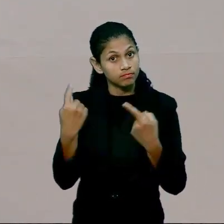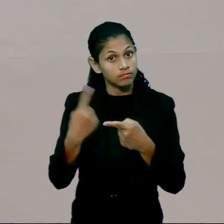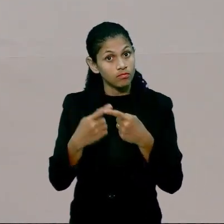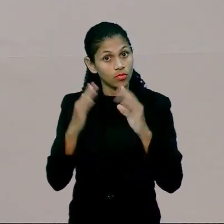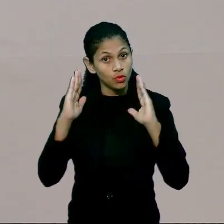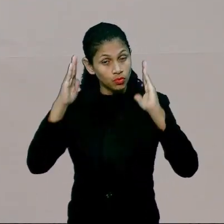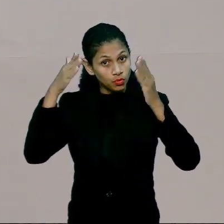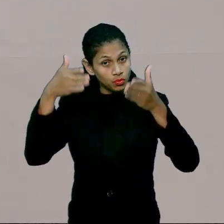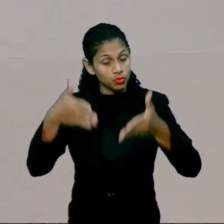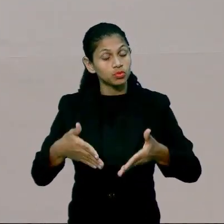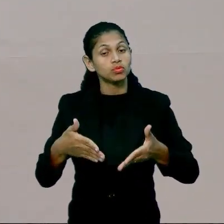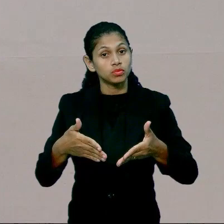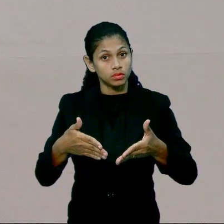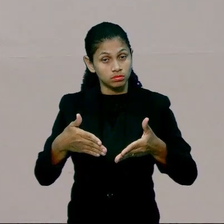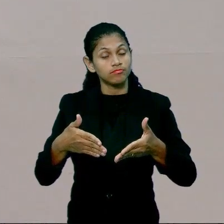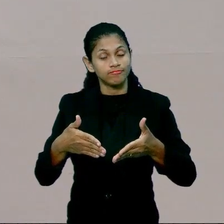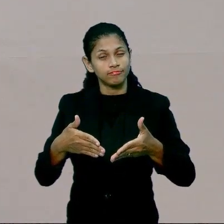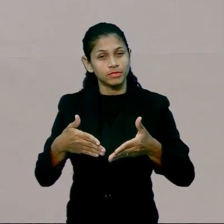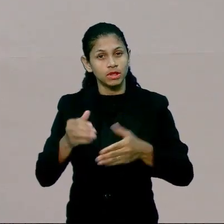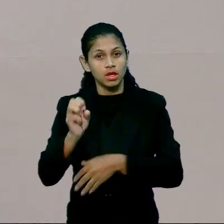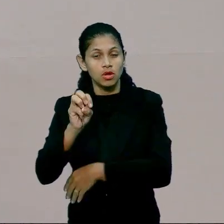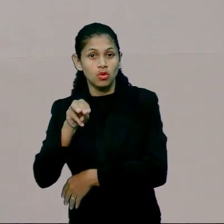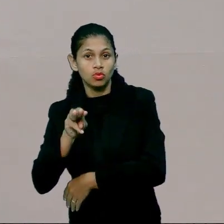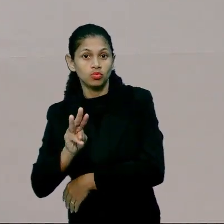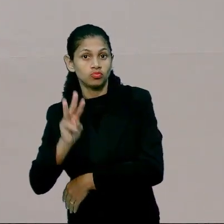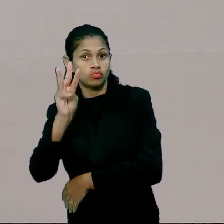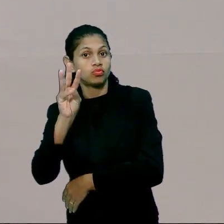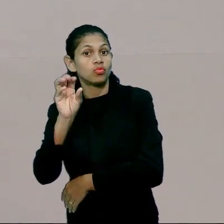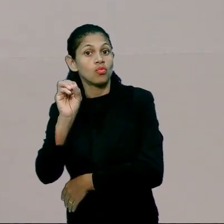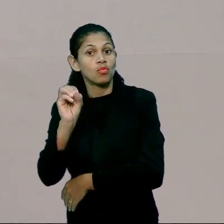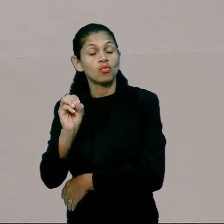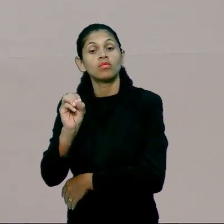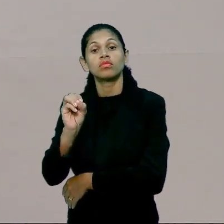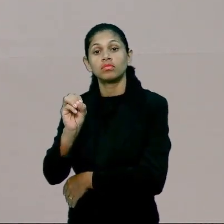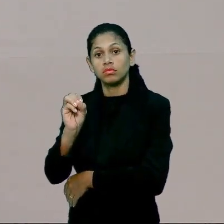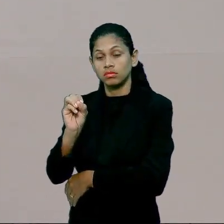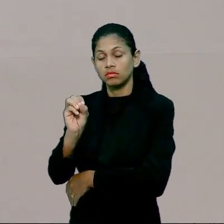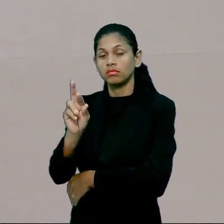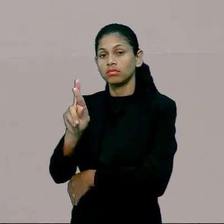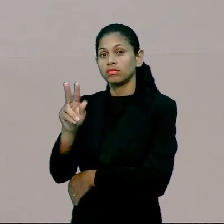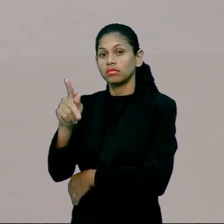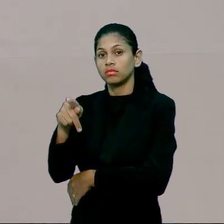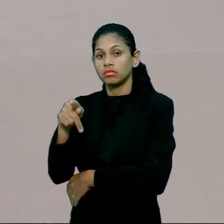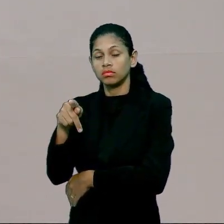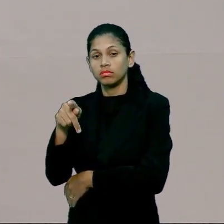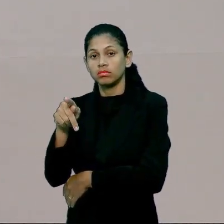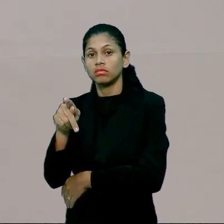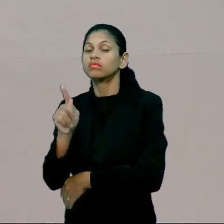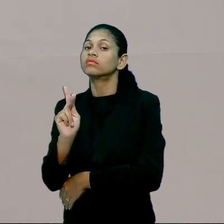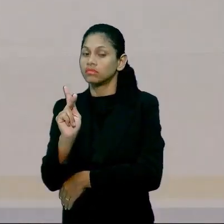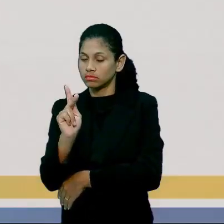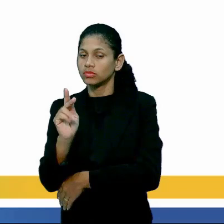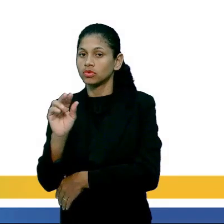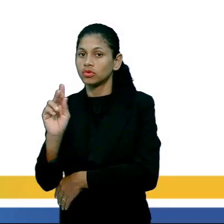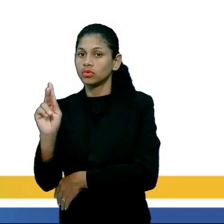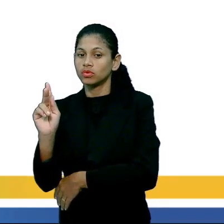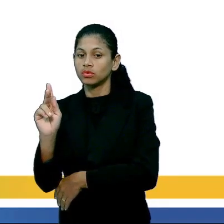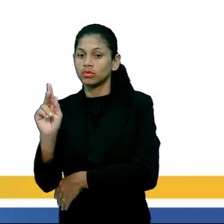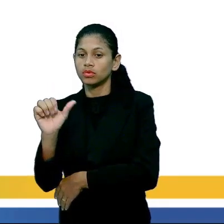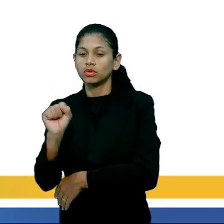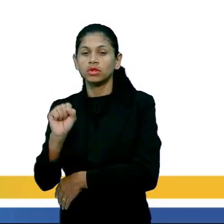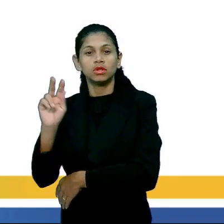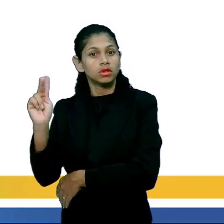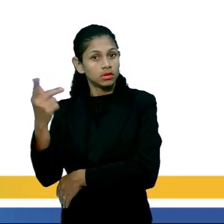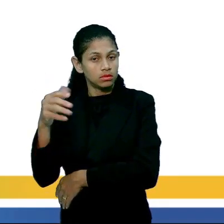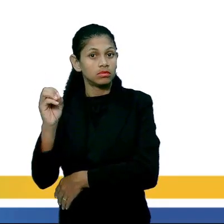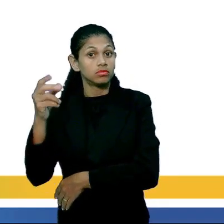questão está na palavra workshop. No caso, qual foi o objetivo do workshop, ok? Então, a letra D